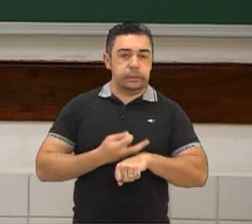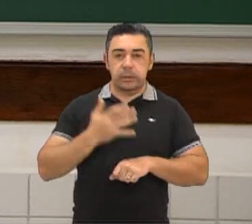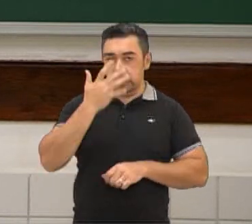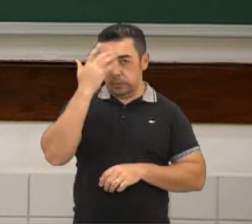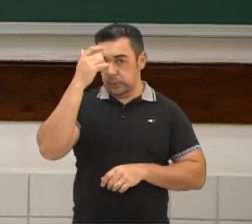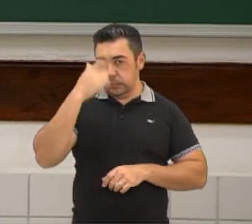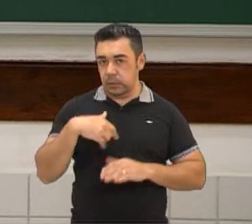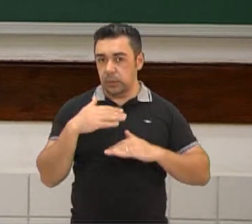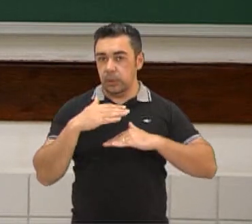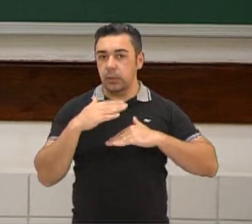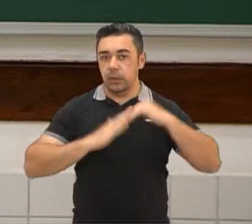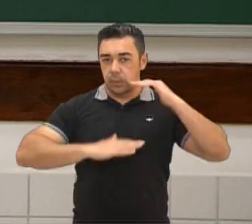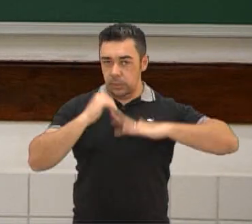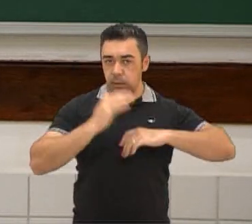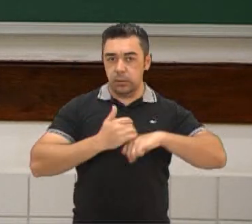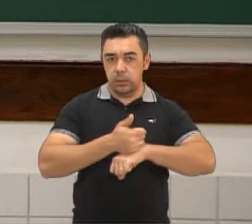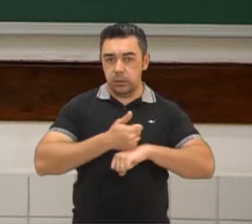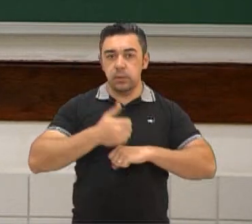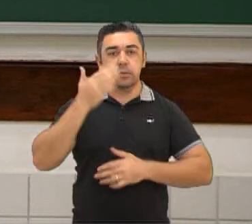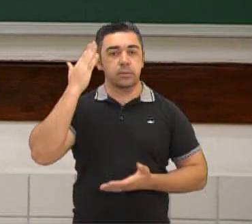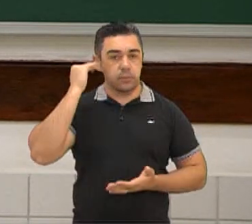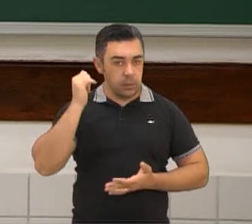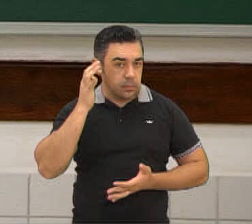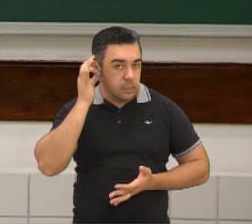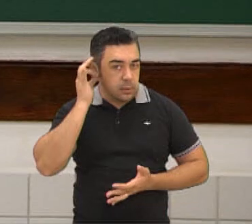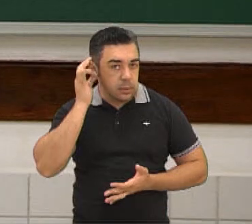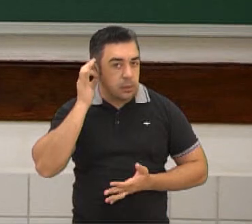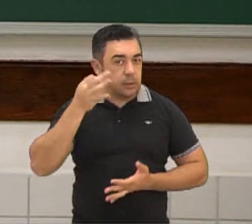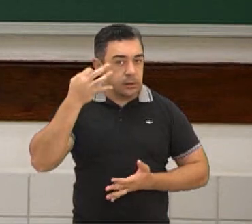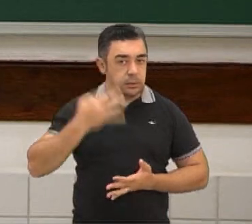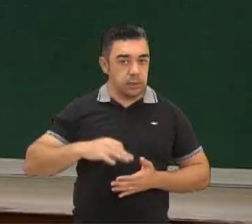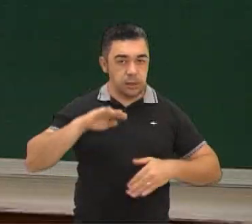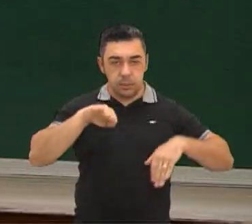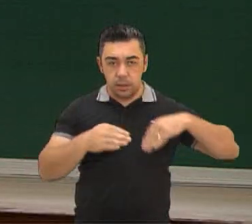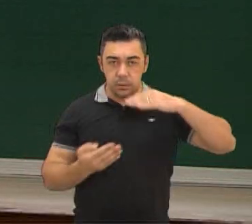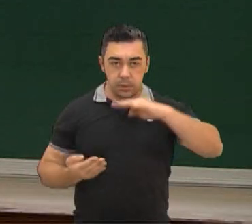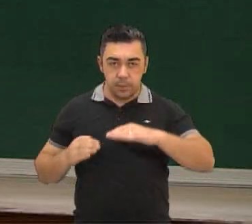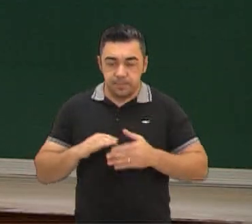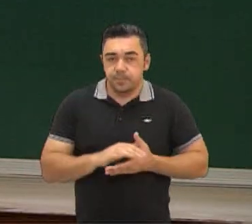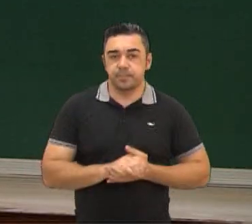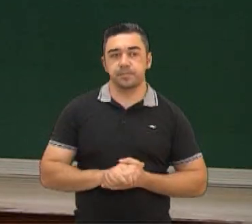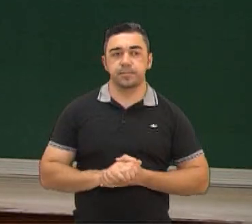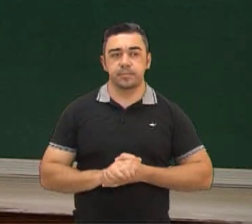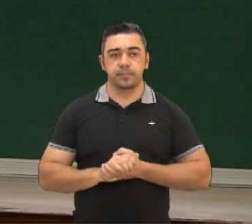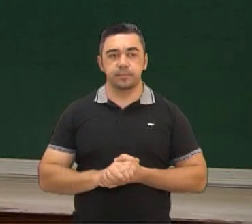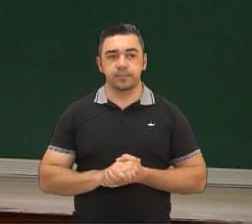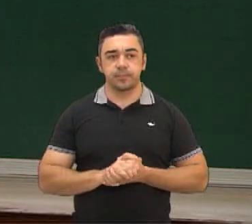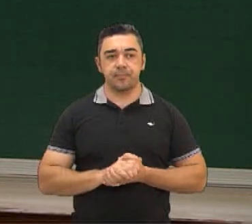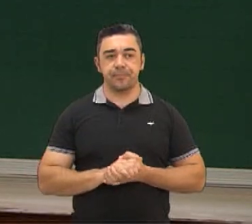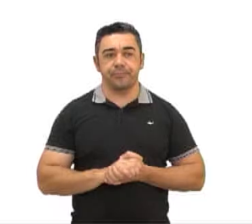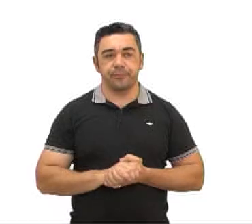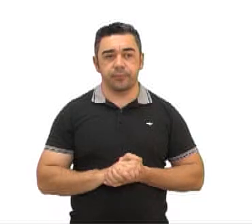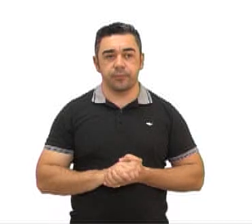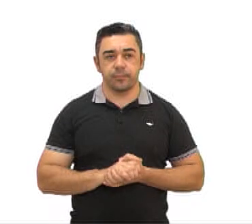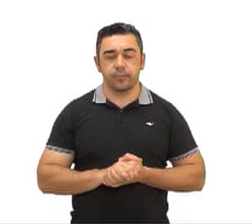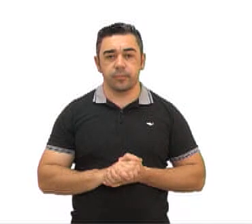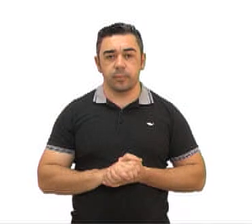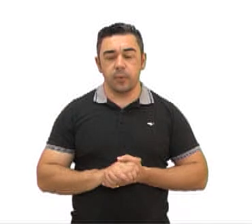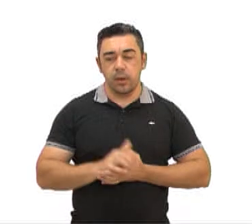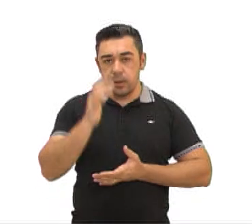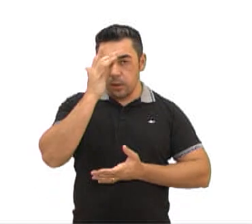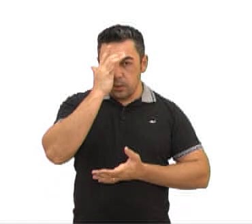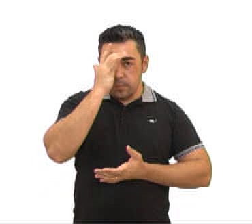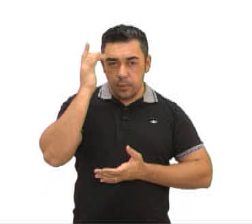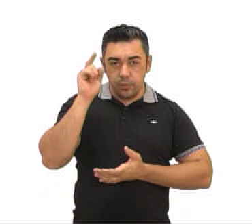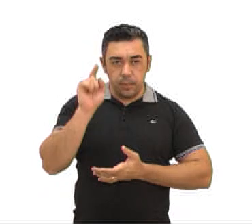praticante seja um exímio, um ótimo nadador, saiba nadar muito bem. A paixão dos